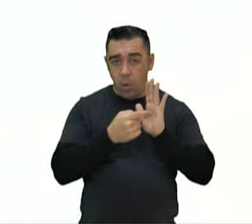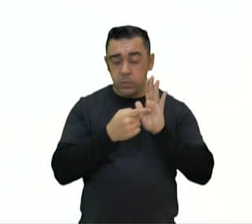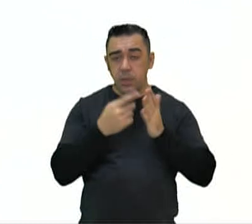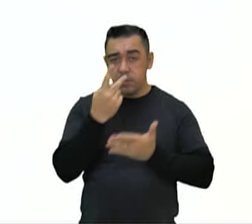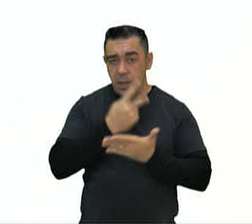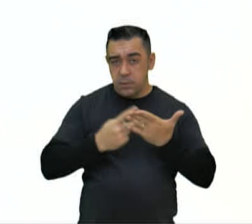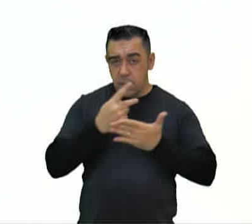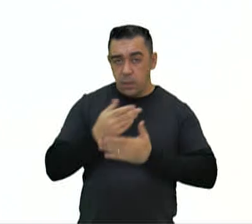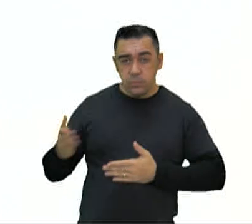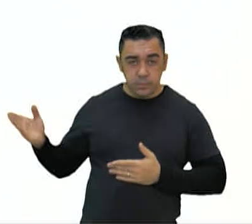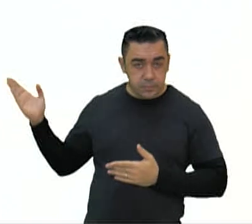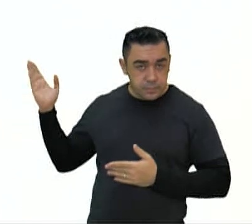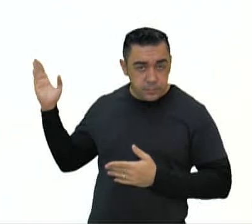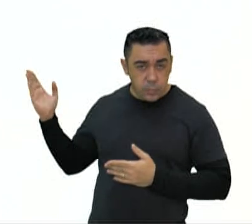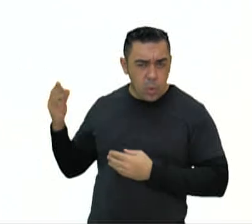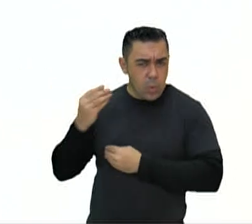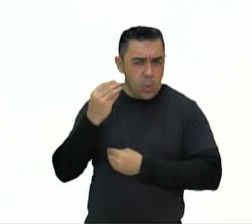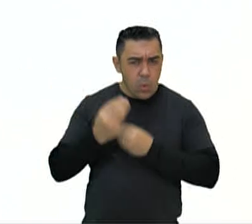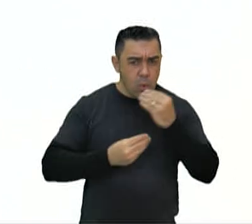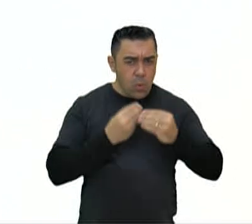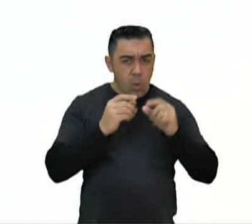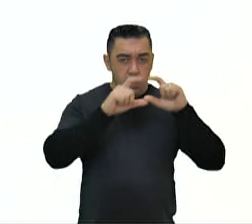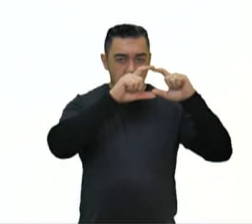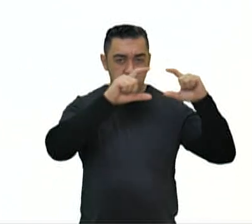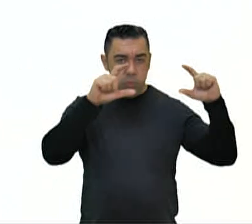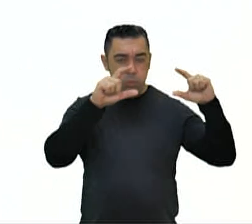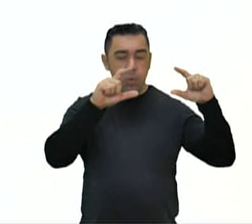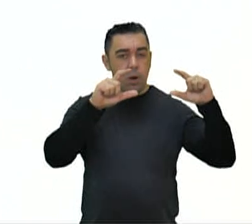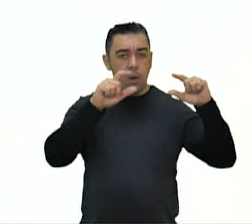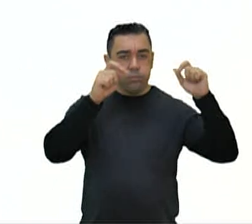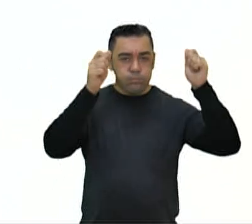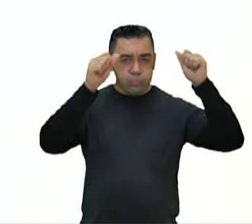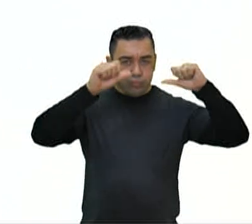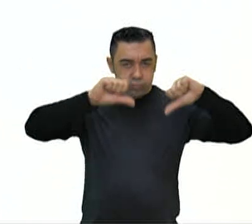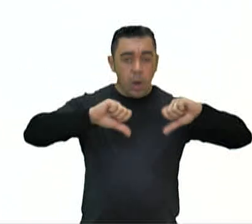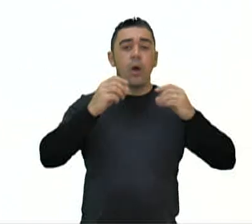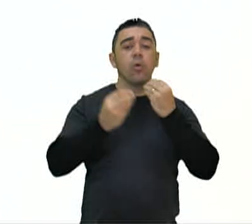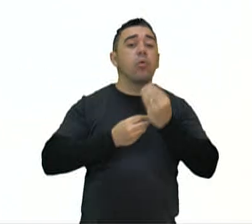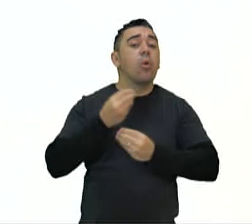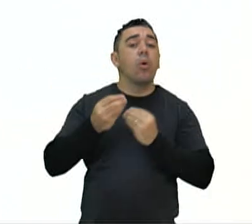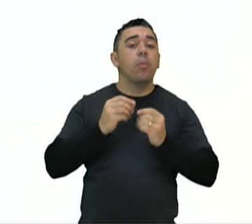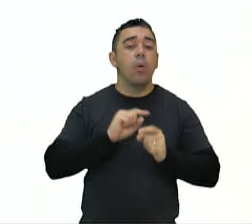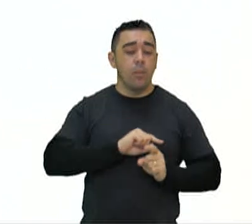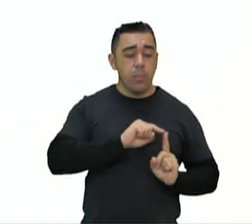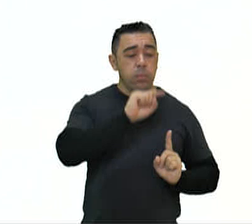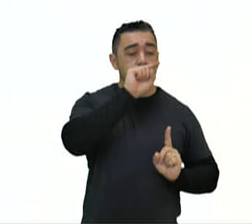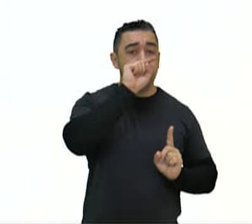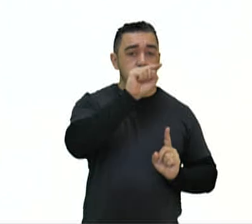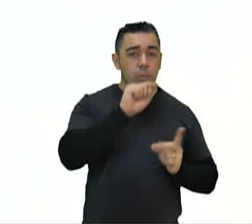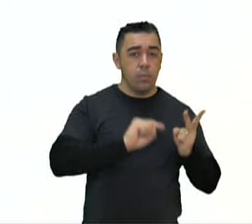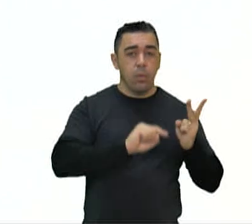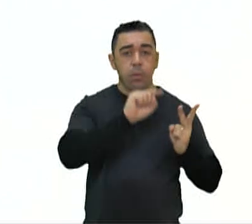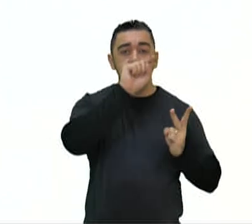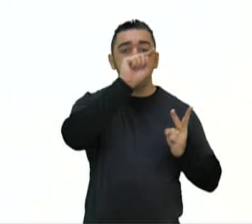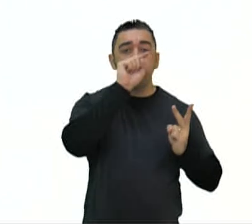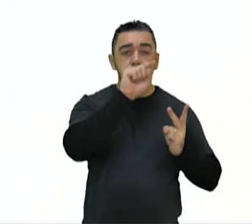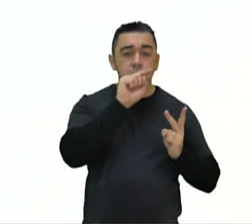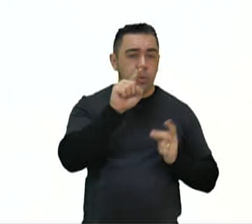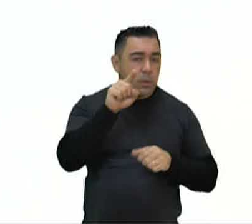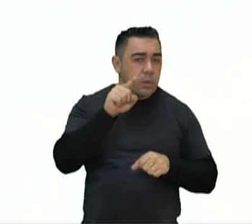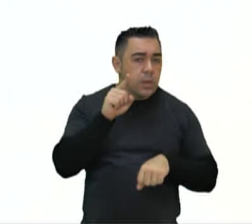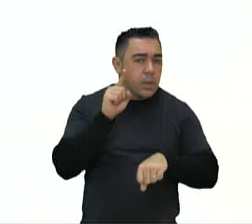abaixo, para afundar o submarino de Paulo, Miguel deverá atirar em...